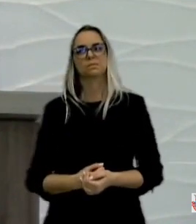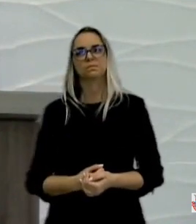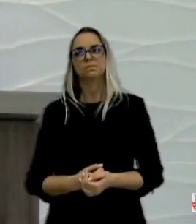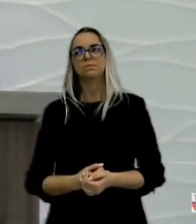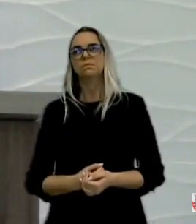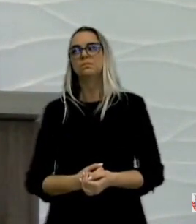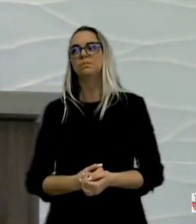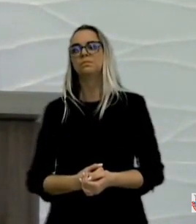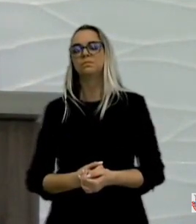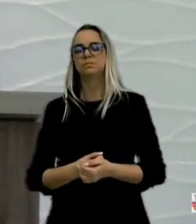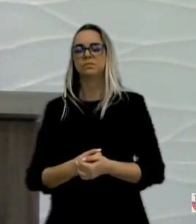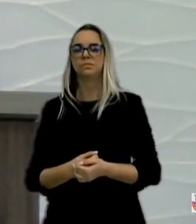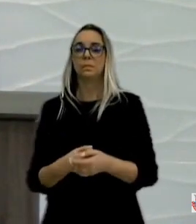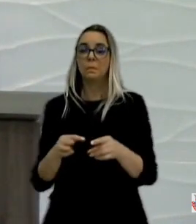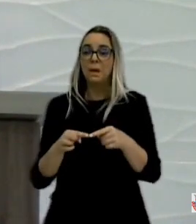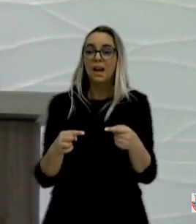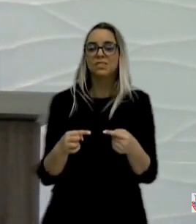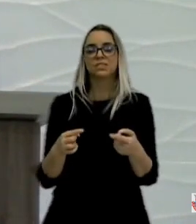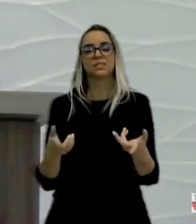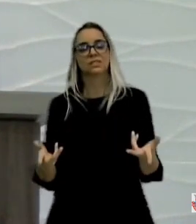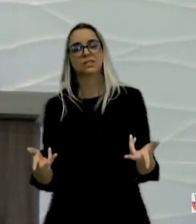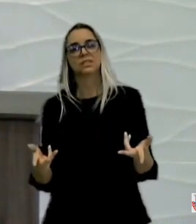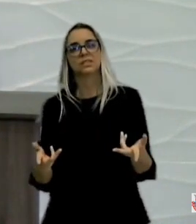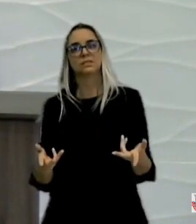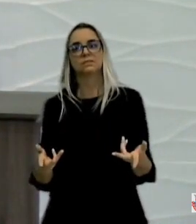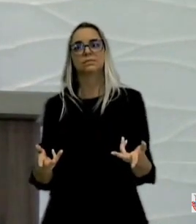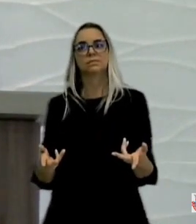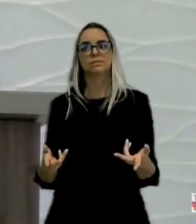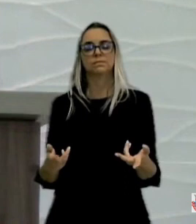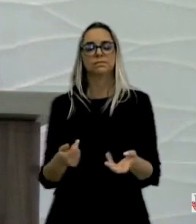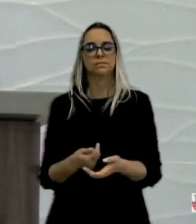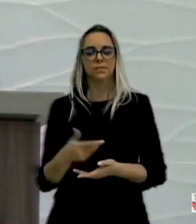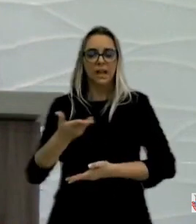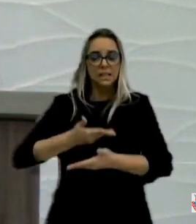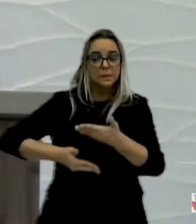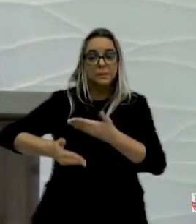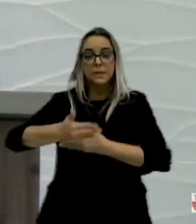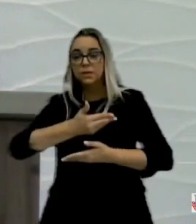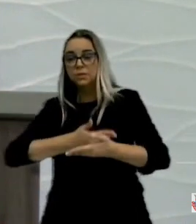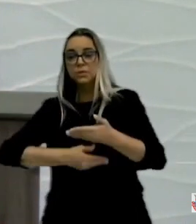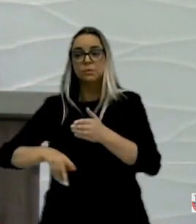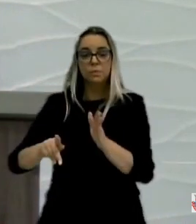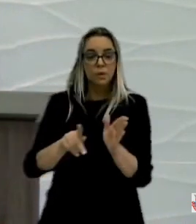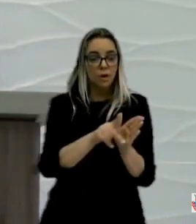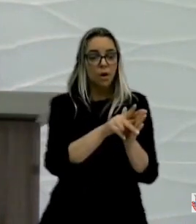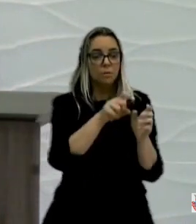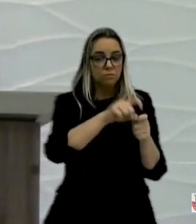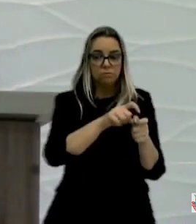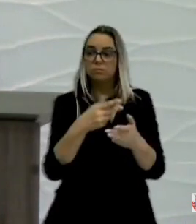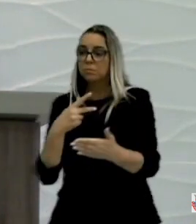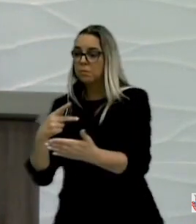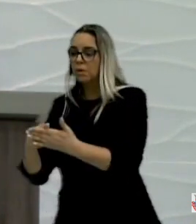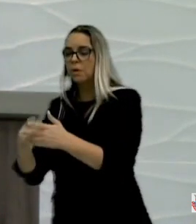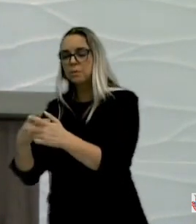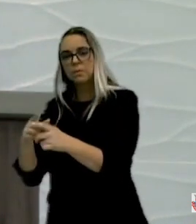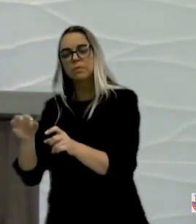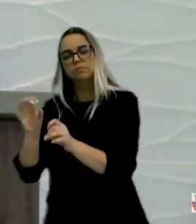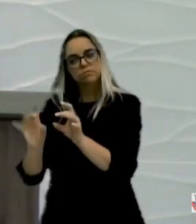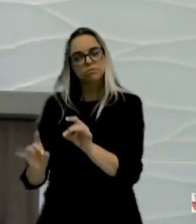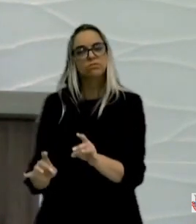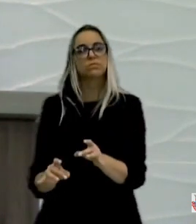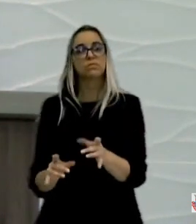Mas tem, pelo menos, atendimento que não tinha antes com essas especialidades. Os exames de